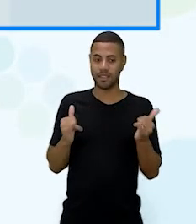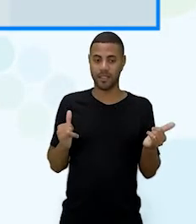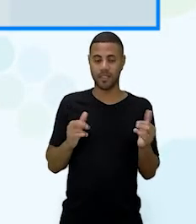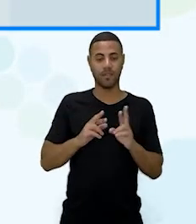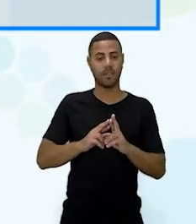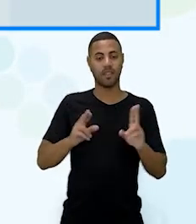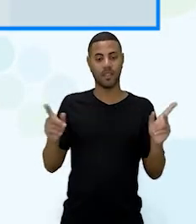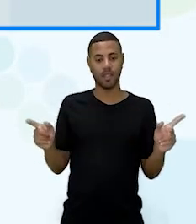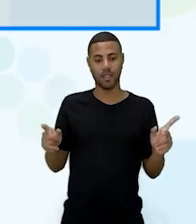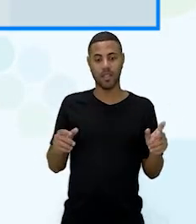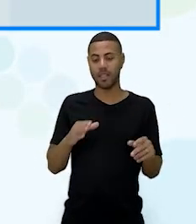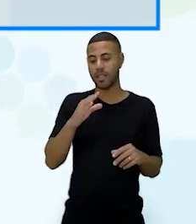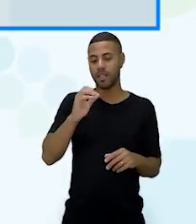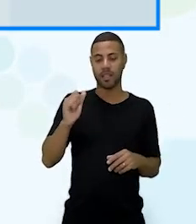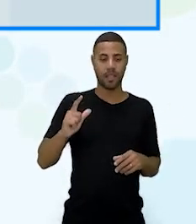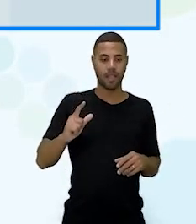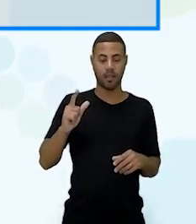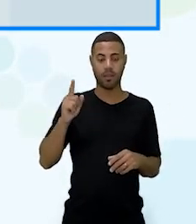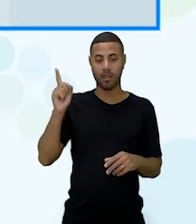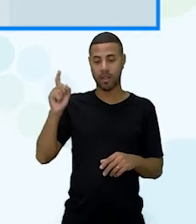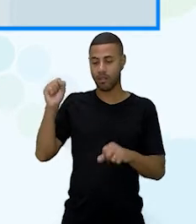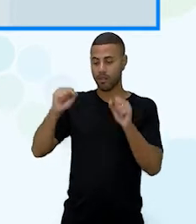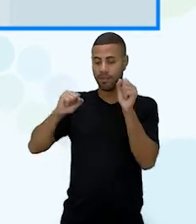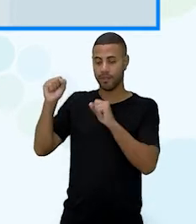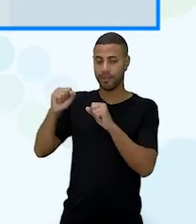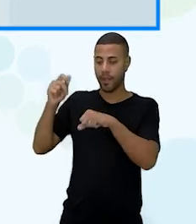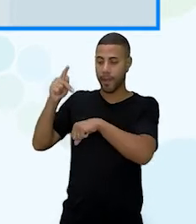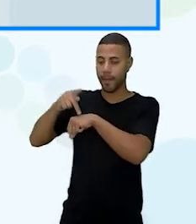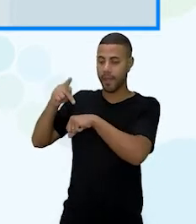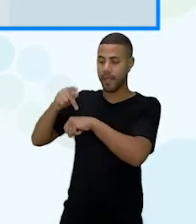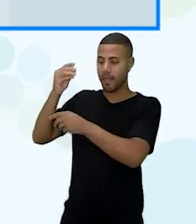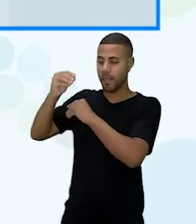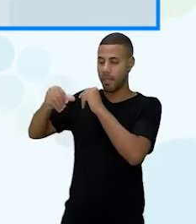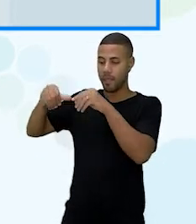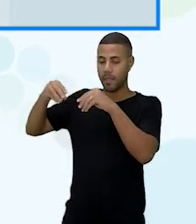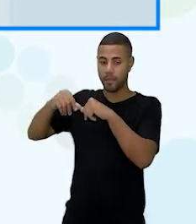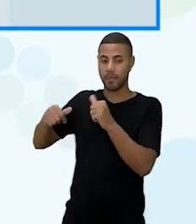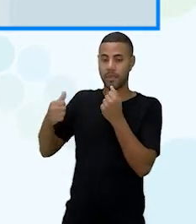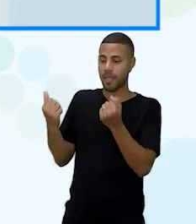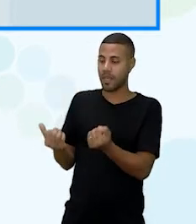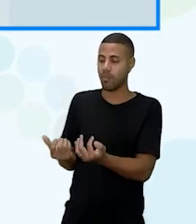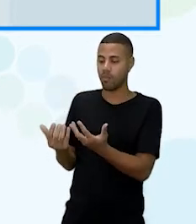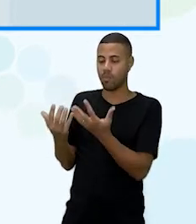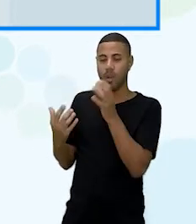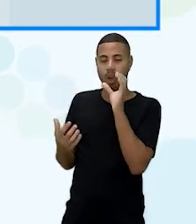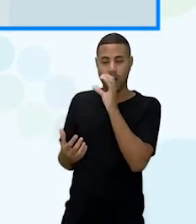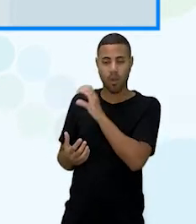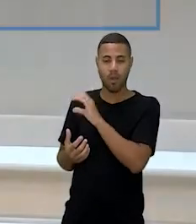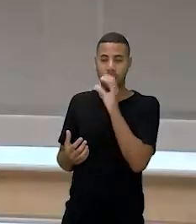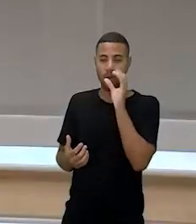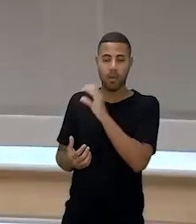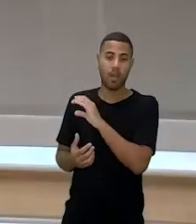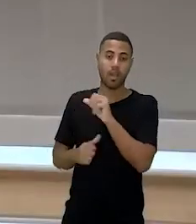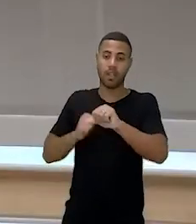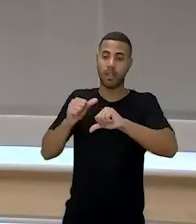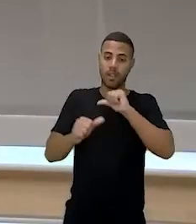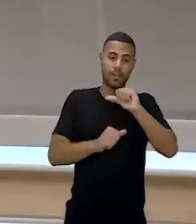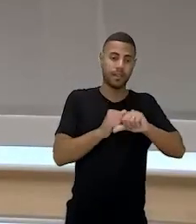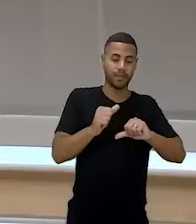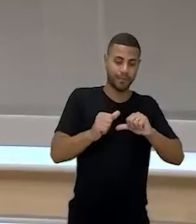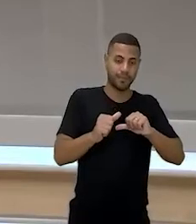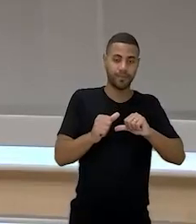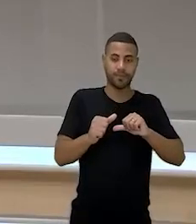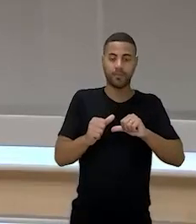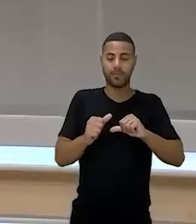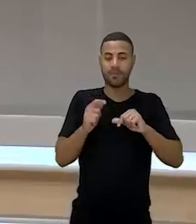do processo da calcinação do calcário, que há necessidade do calor, o processo é o